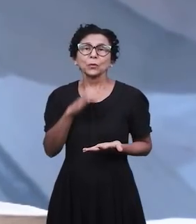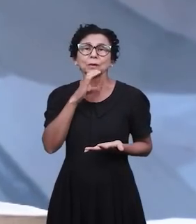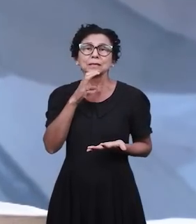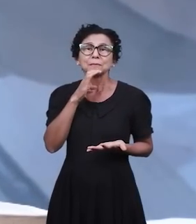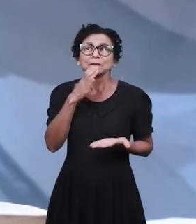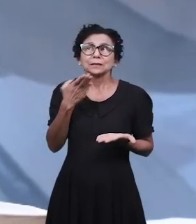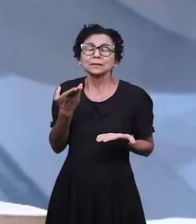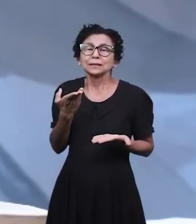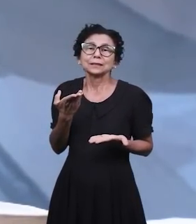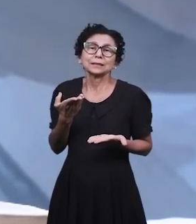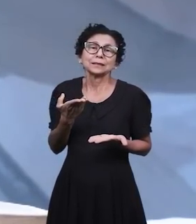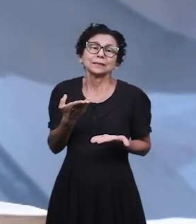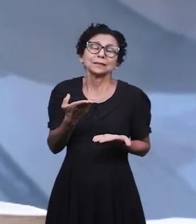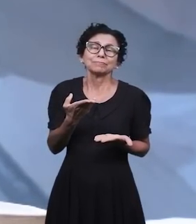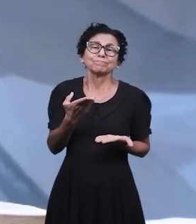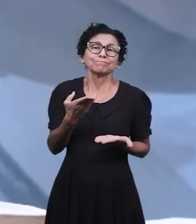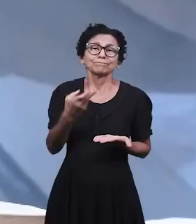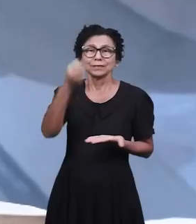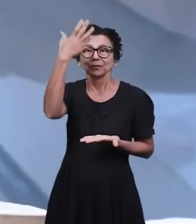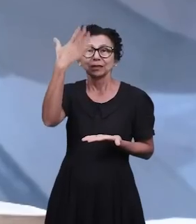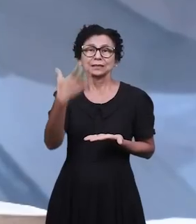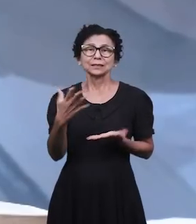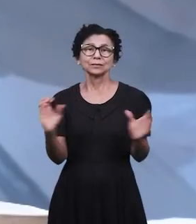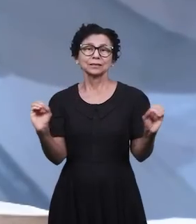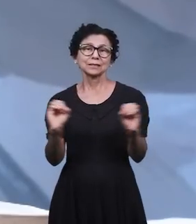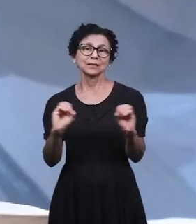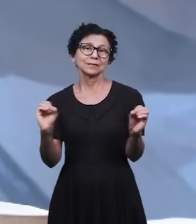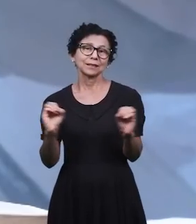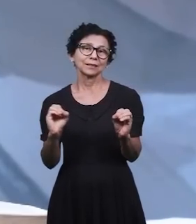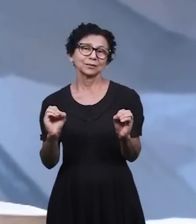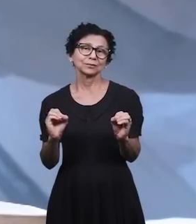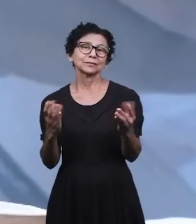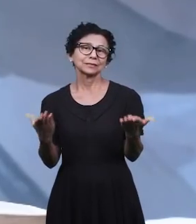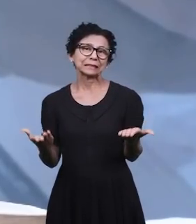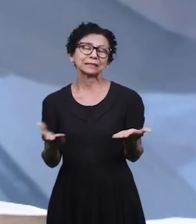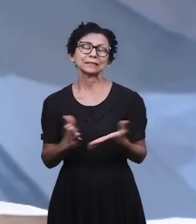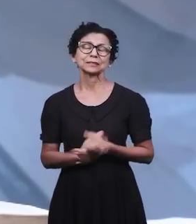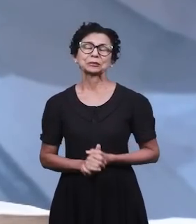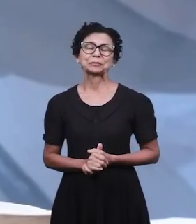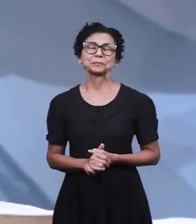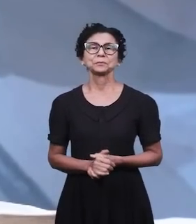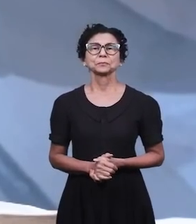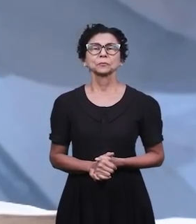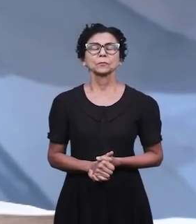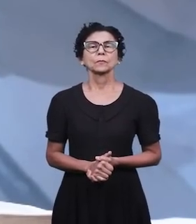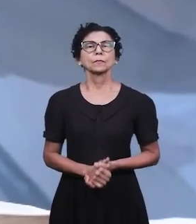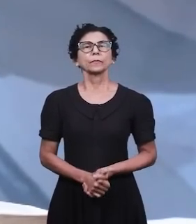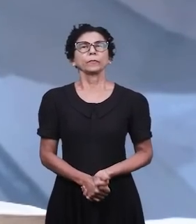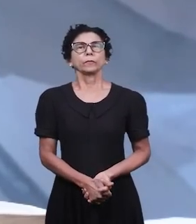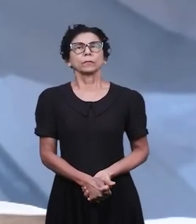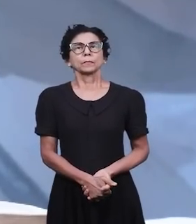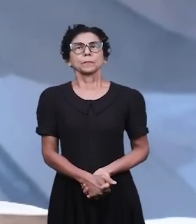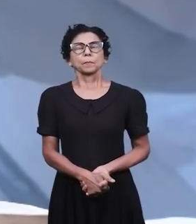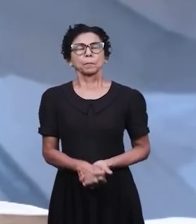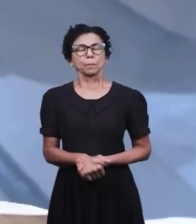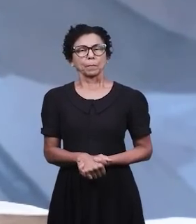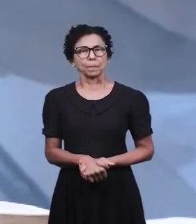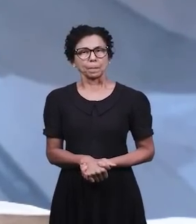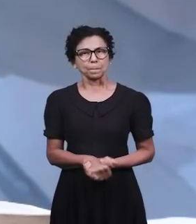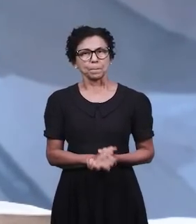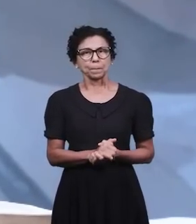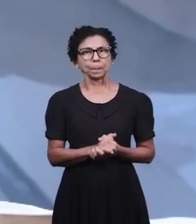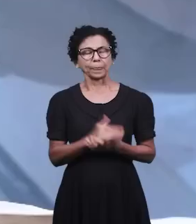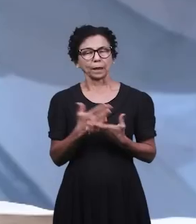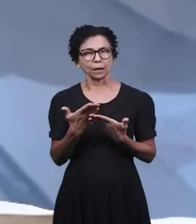Santo. Então, às vezes, tem que ter como cuidado, nós sempre recomendamos ter cuidado, porque, na verdade, isso, na realidade, bíblica